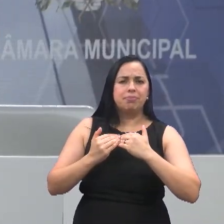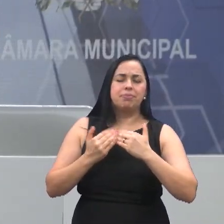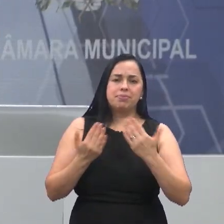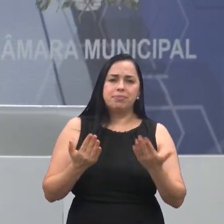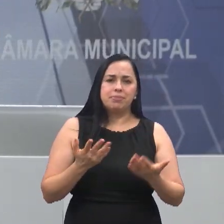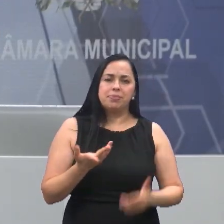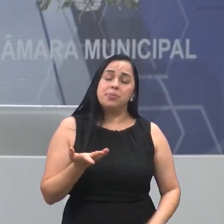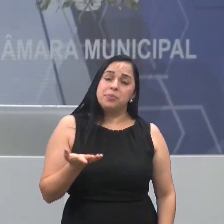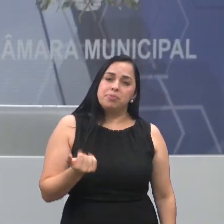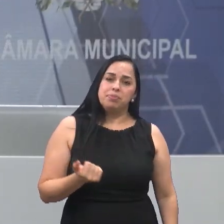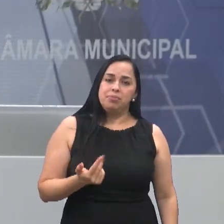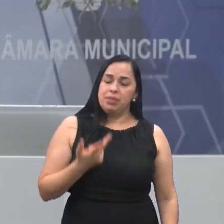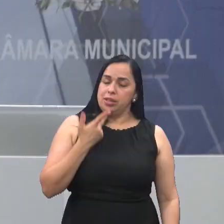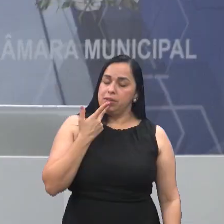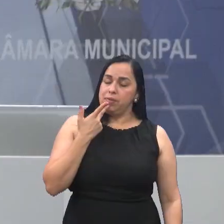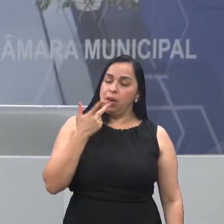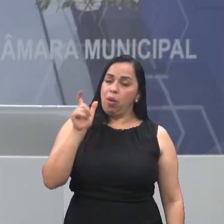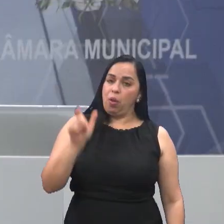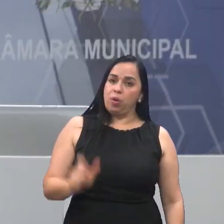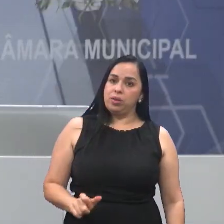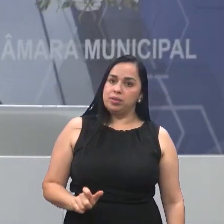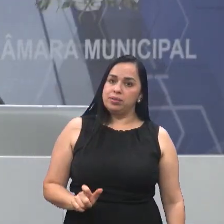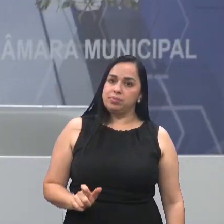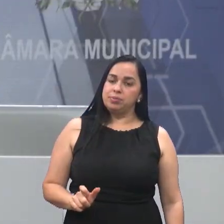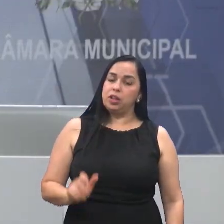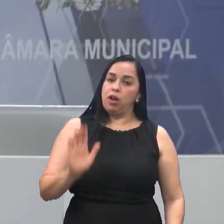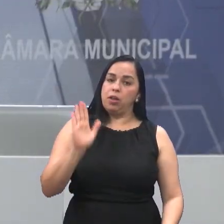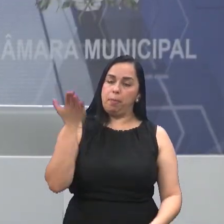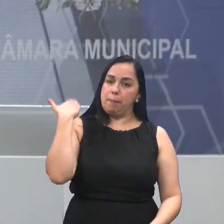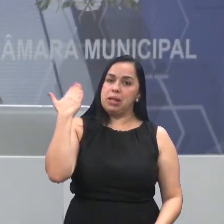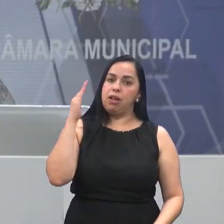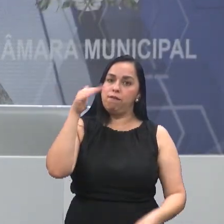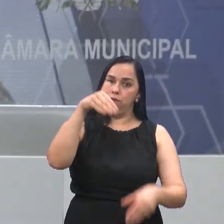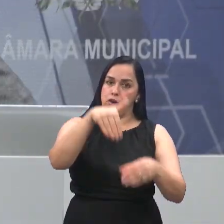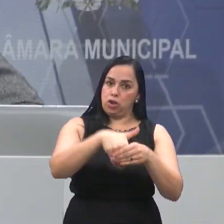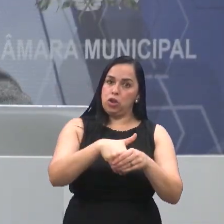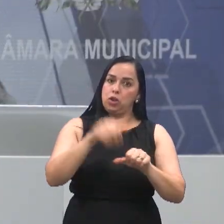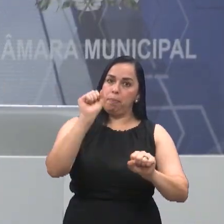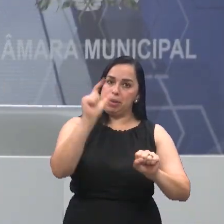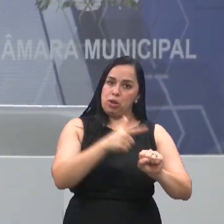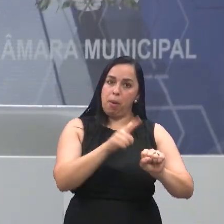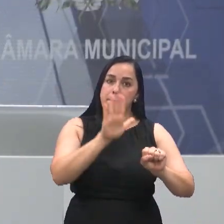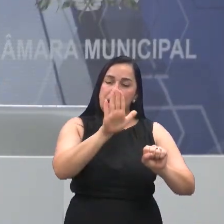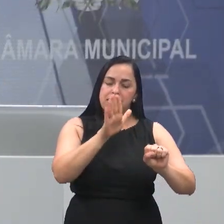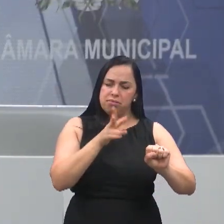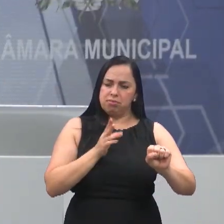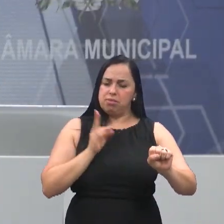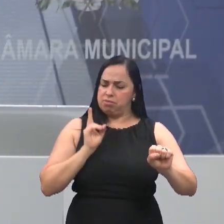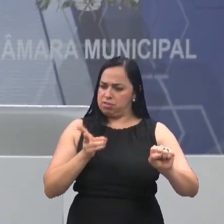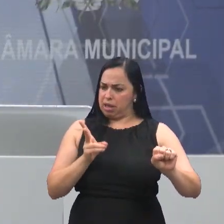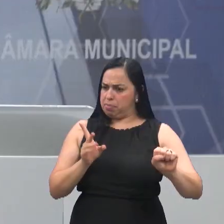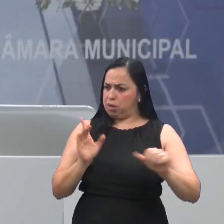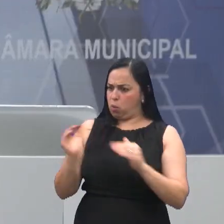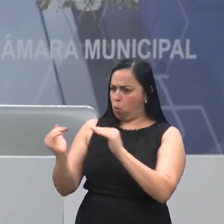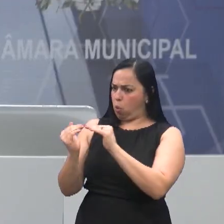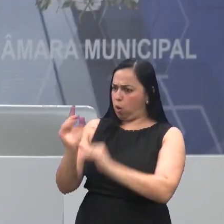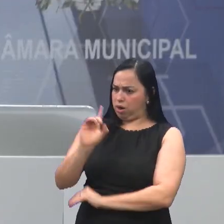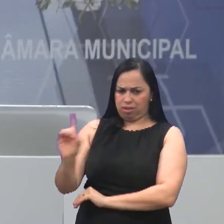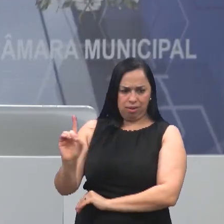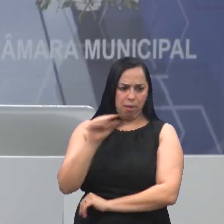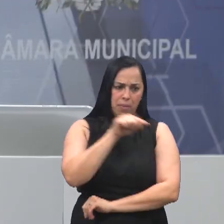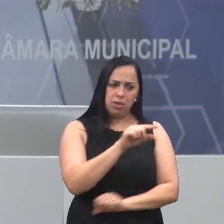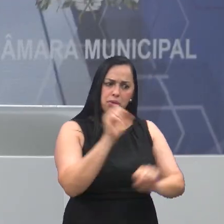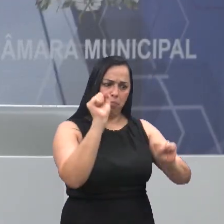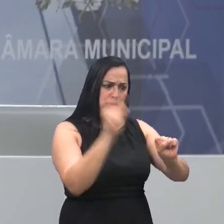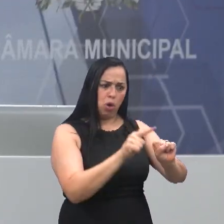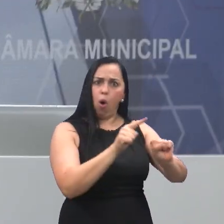veja, Vossa Excelência disse aqui que votou no PSOL, mas sempre foi de direita. Caramba, PSOL é da esquerda, assim,